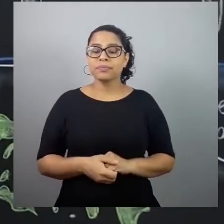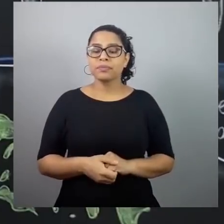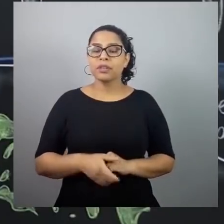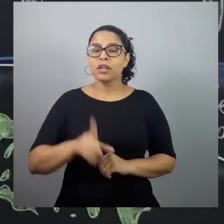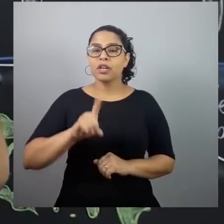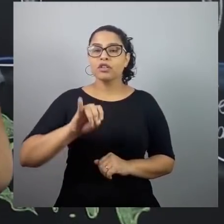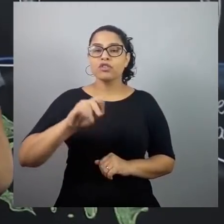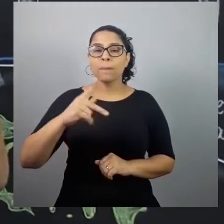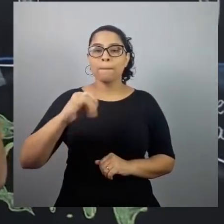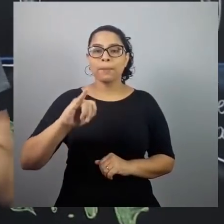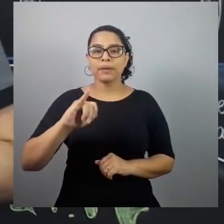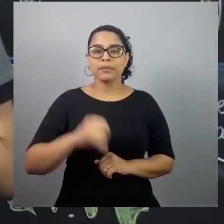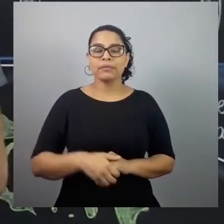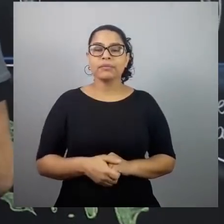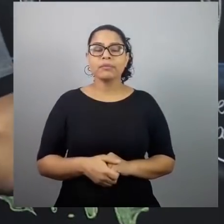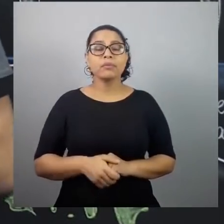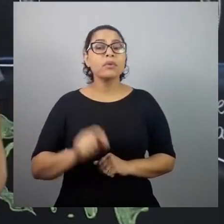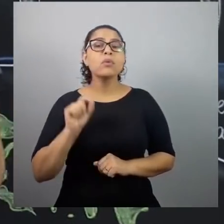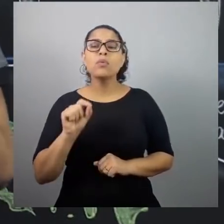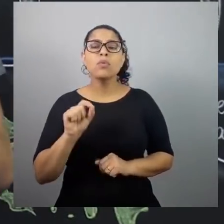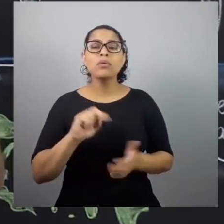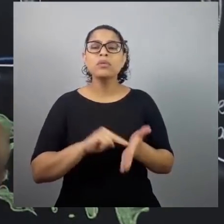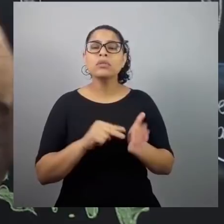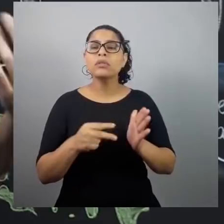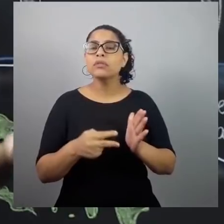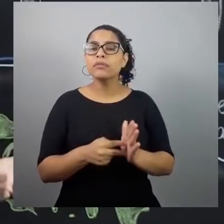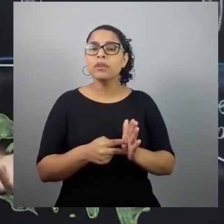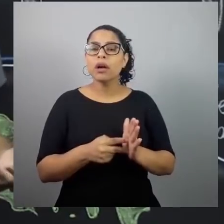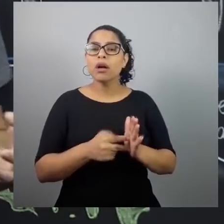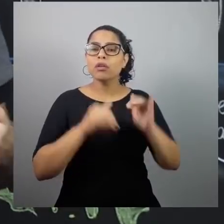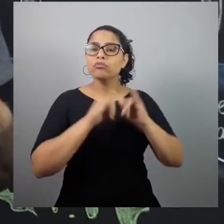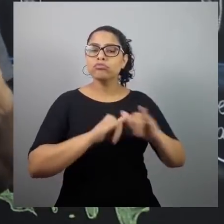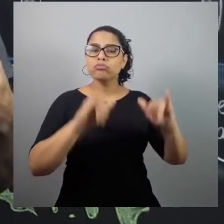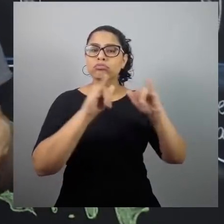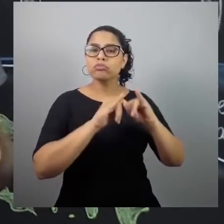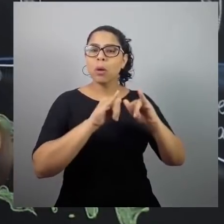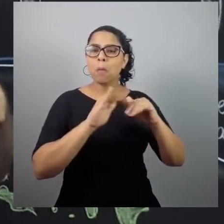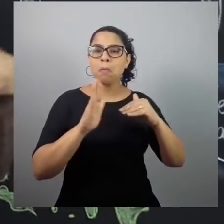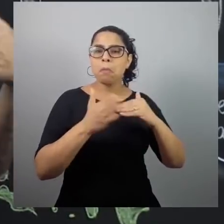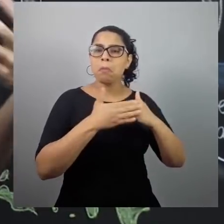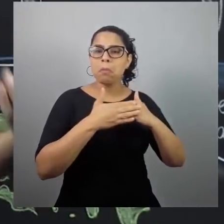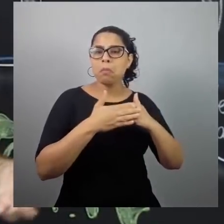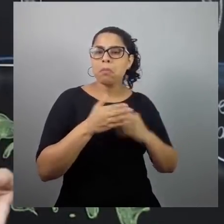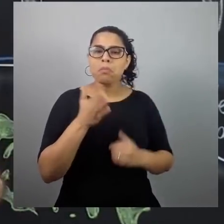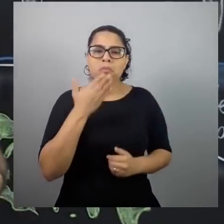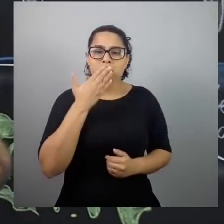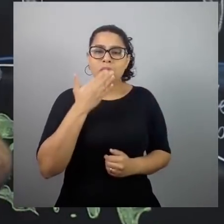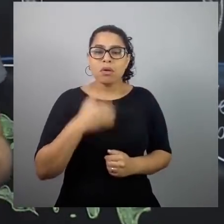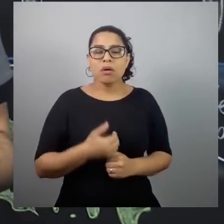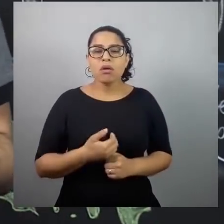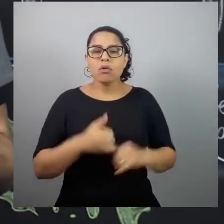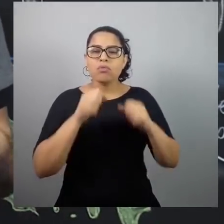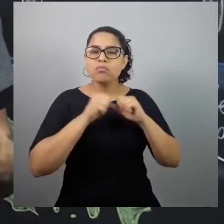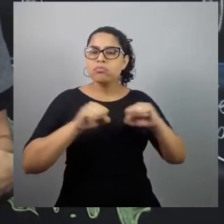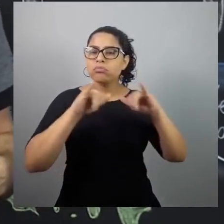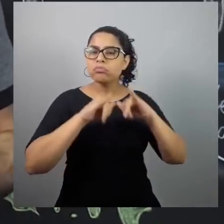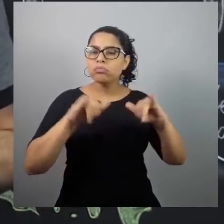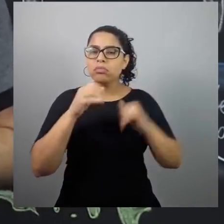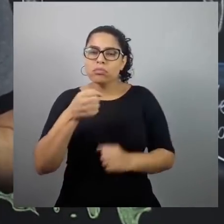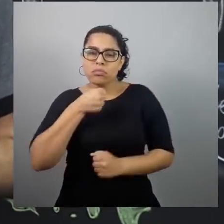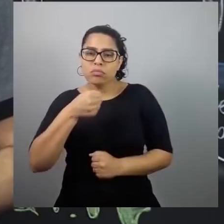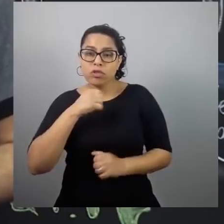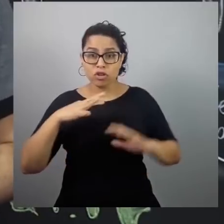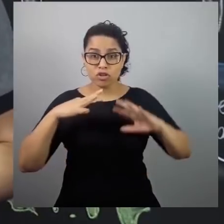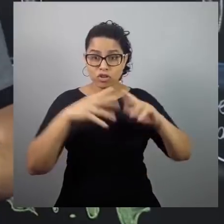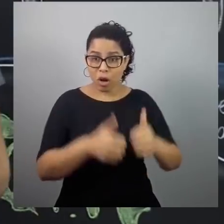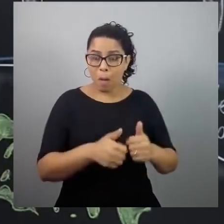o DIP. Esse DIP, ele fazia o papel de censura na imprensa e no jornalismo, né, de uma forma geral,